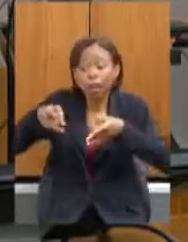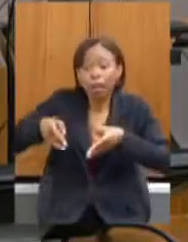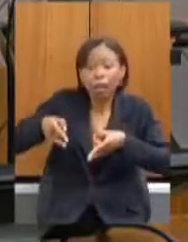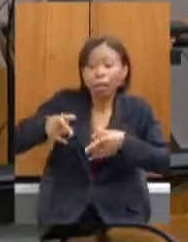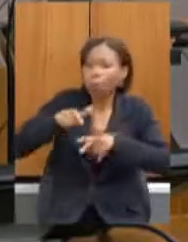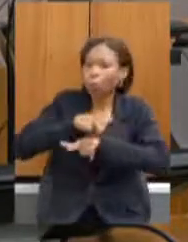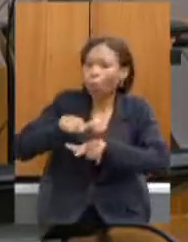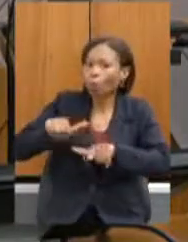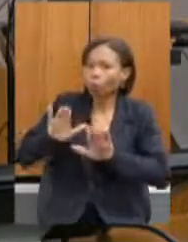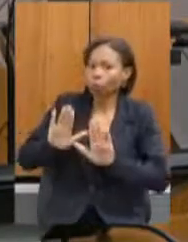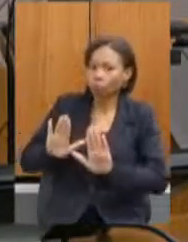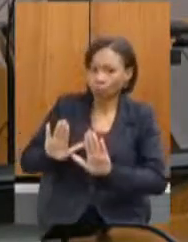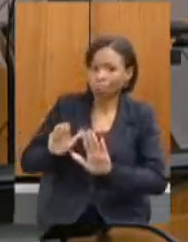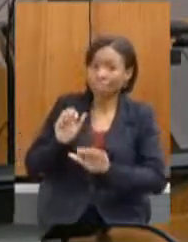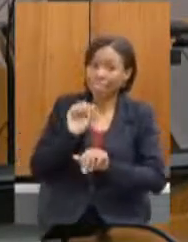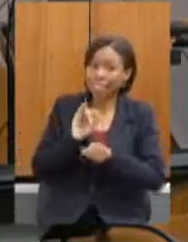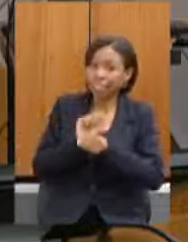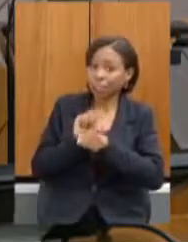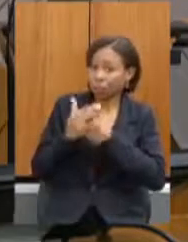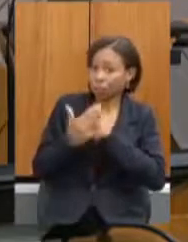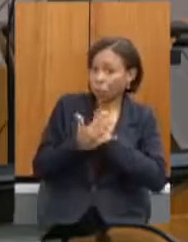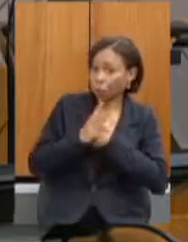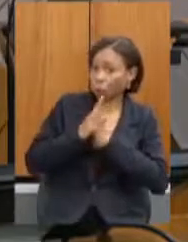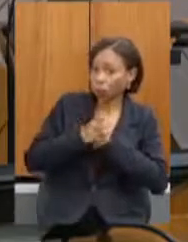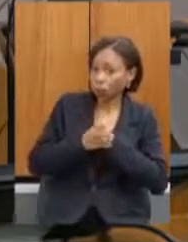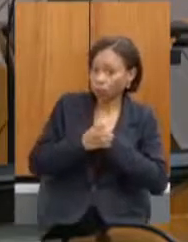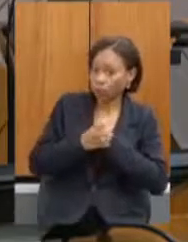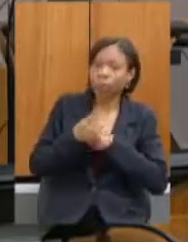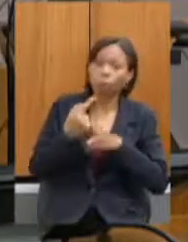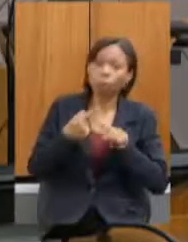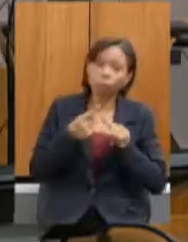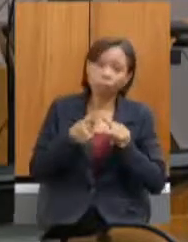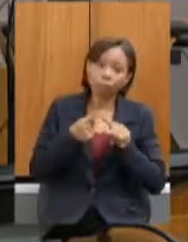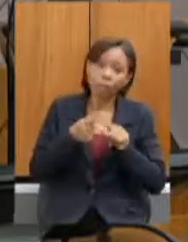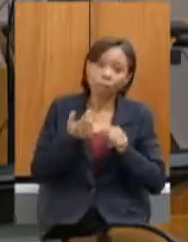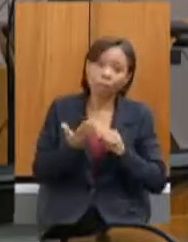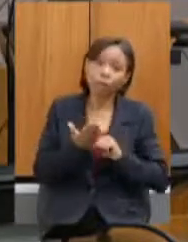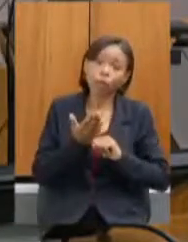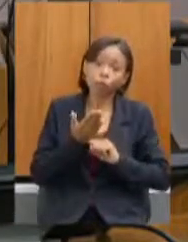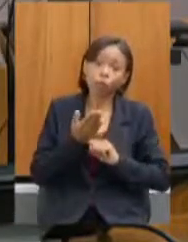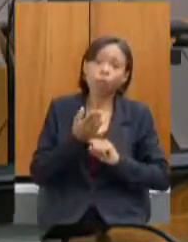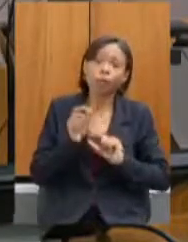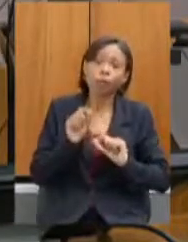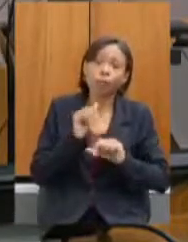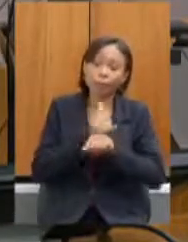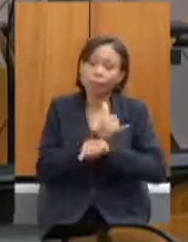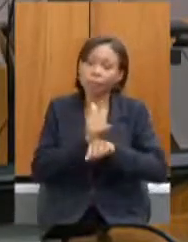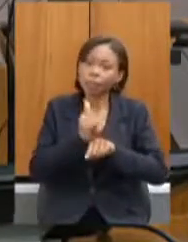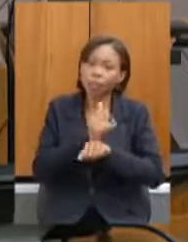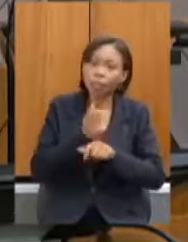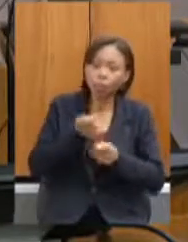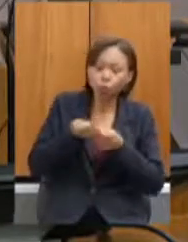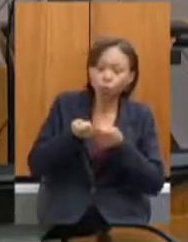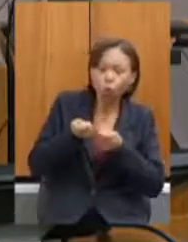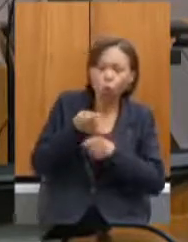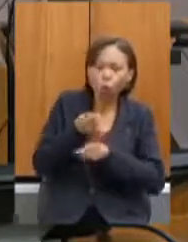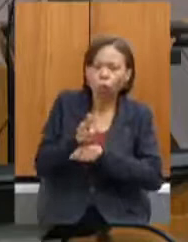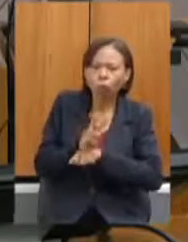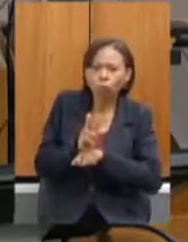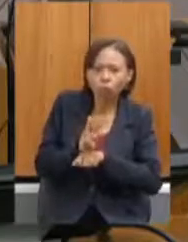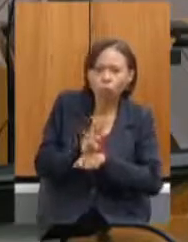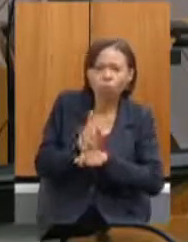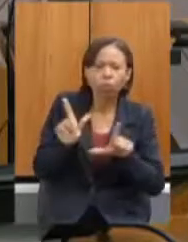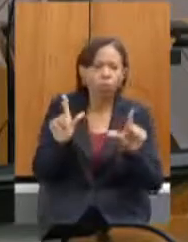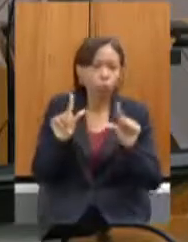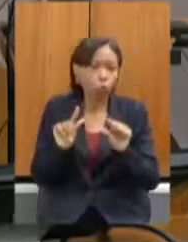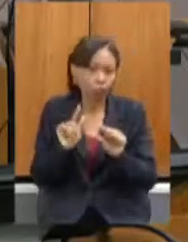que isso direciona ações tanto ações de controle de redução da circulação de pessoas como ações também